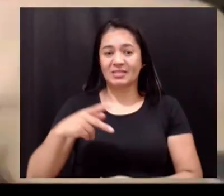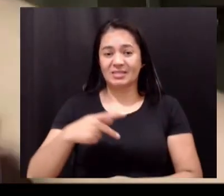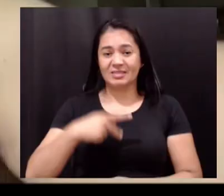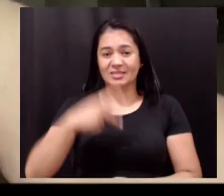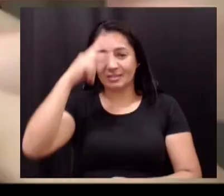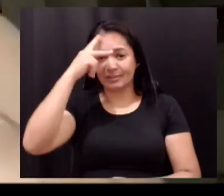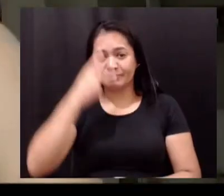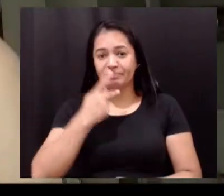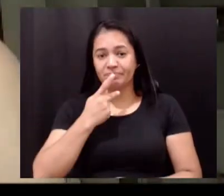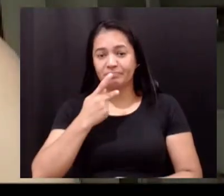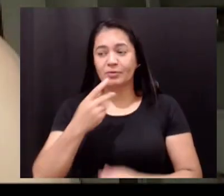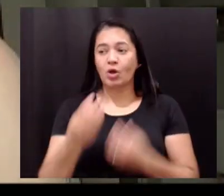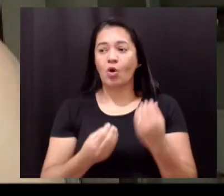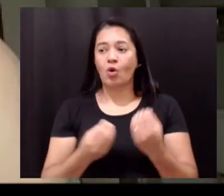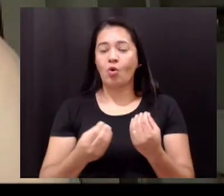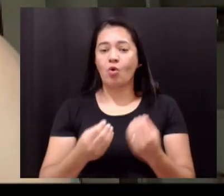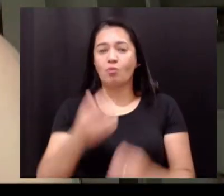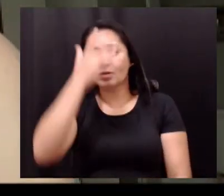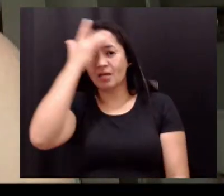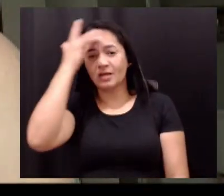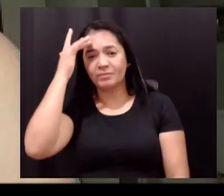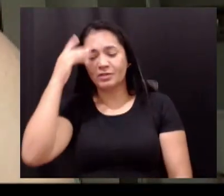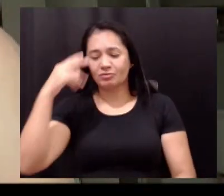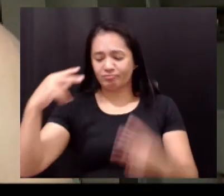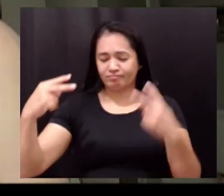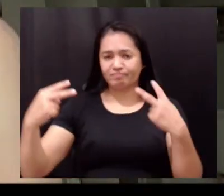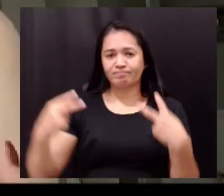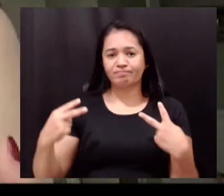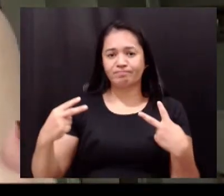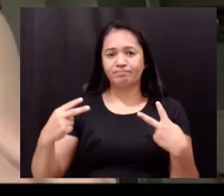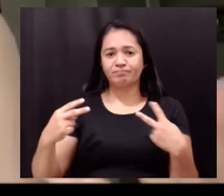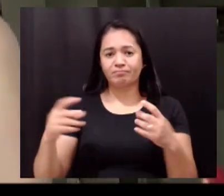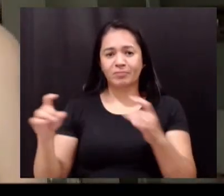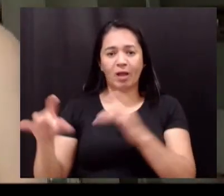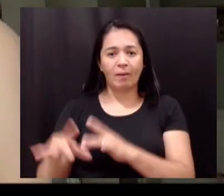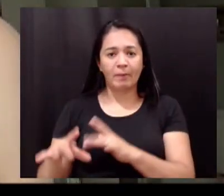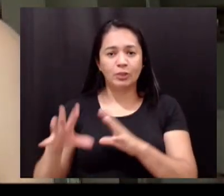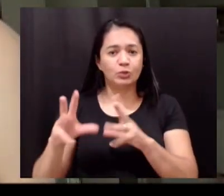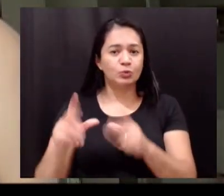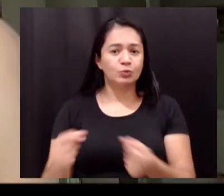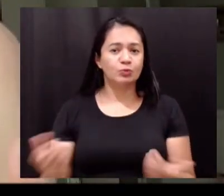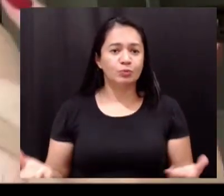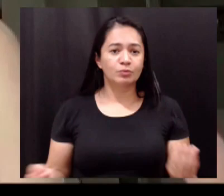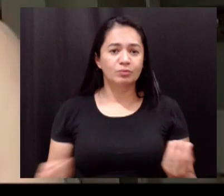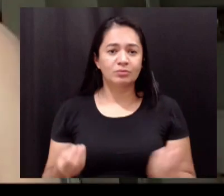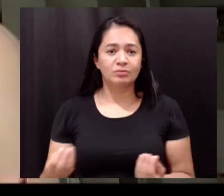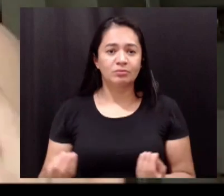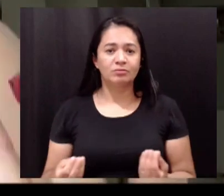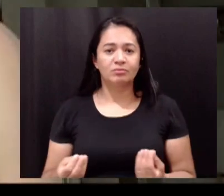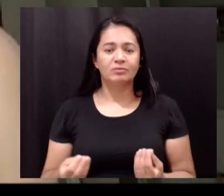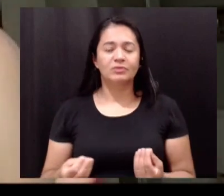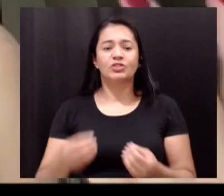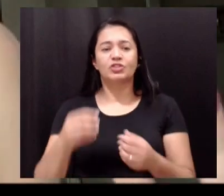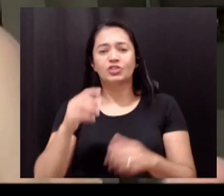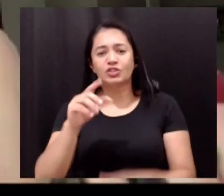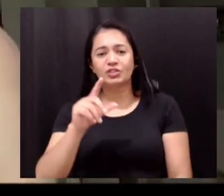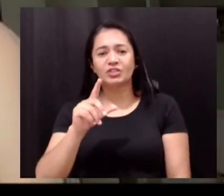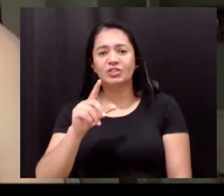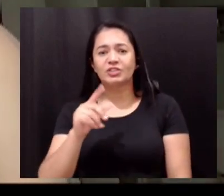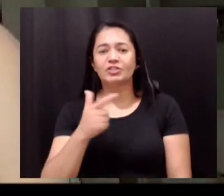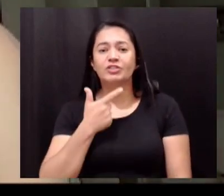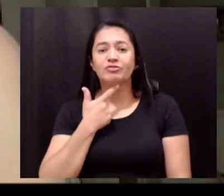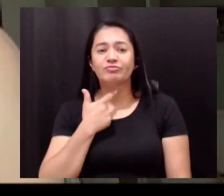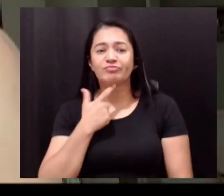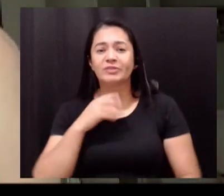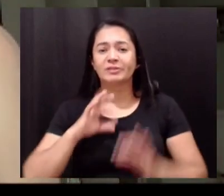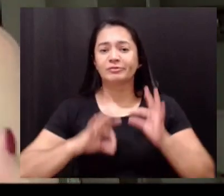as pessoas vão me olhar depois disso tudo, de libido, né, de não conseguir mais ter interesse